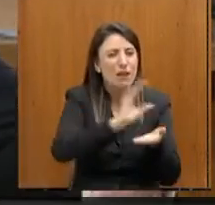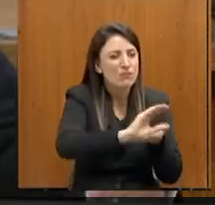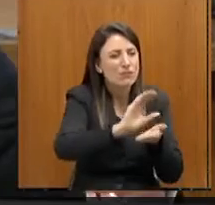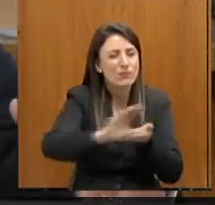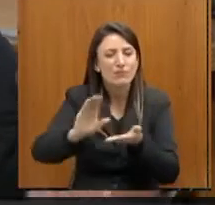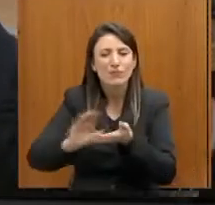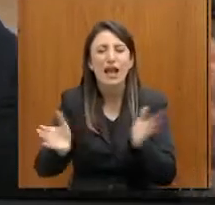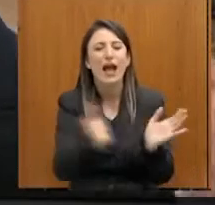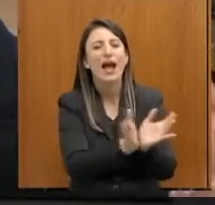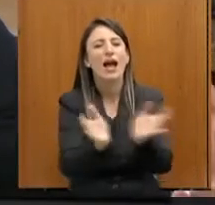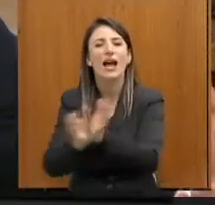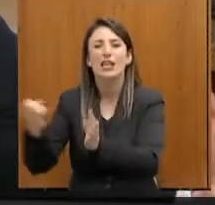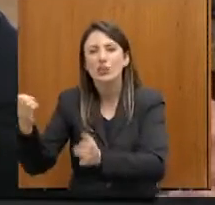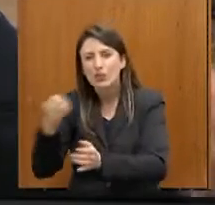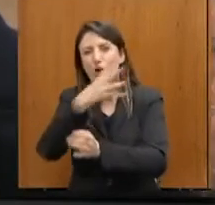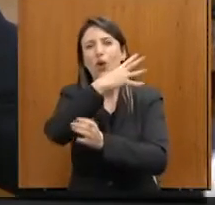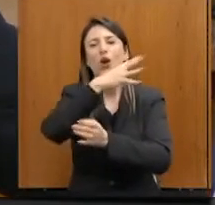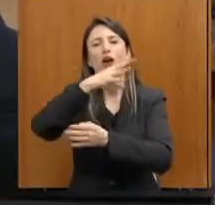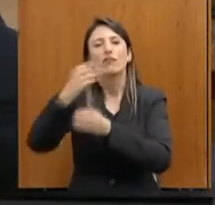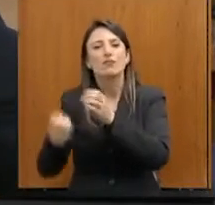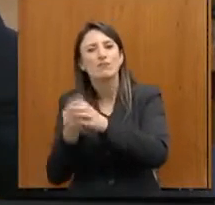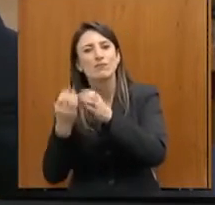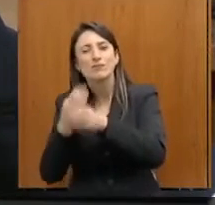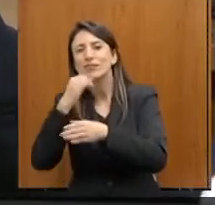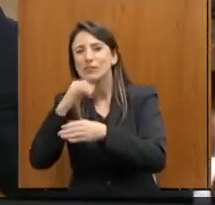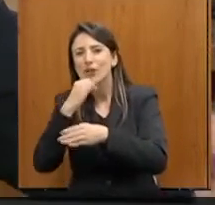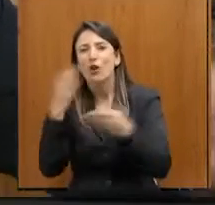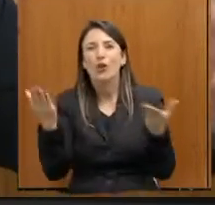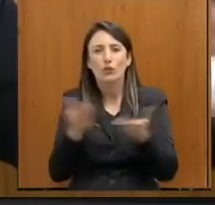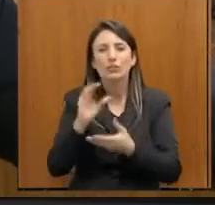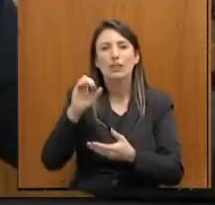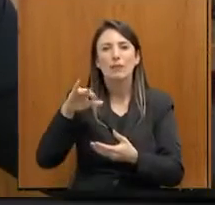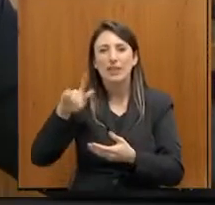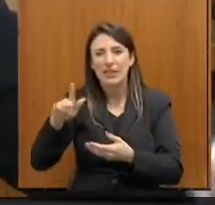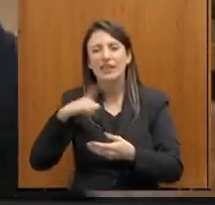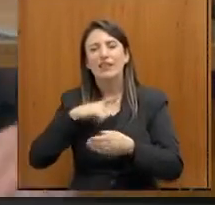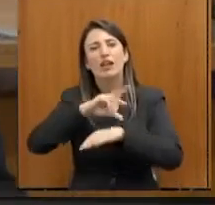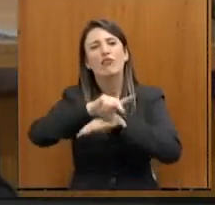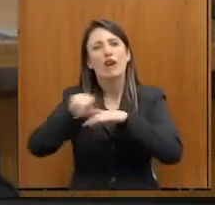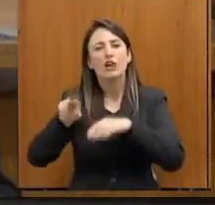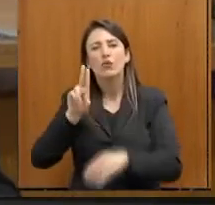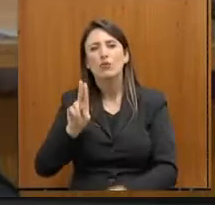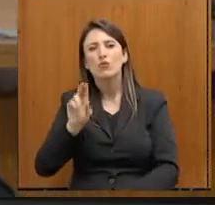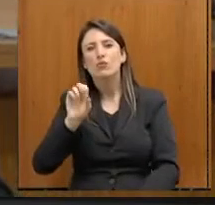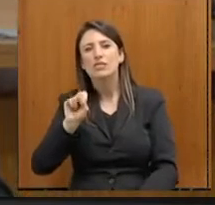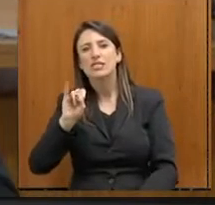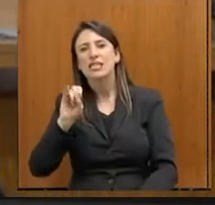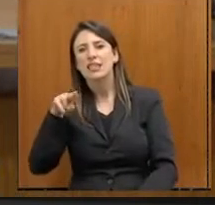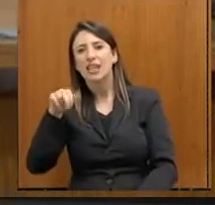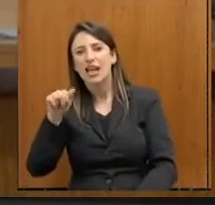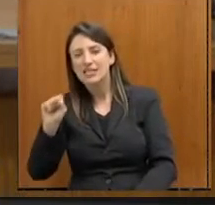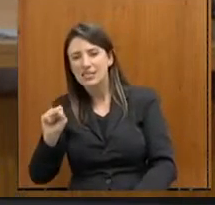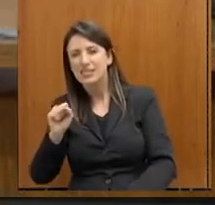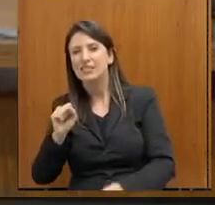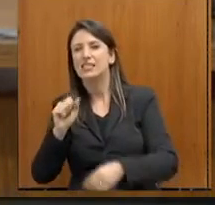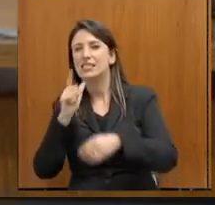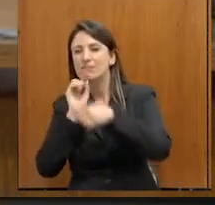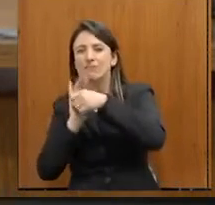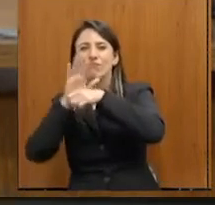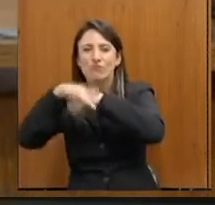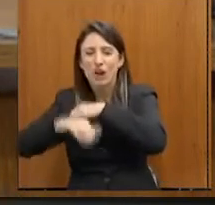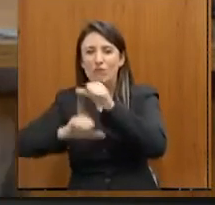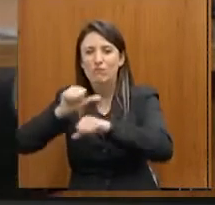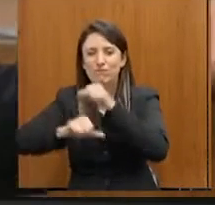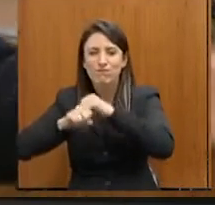hoje a Cemig tem muita usina de fonte hidráulica mas nós estamos investindo e eólica e isolar e